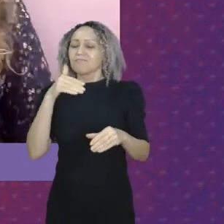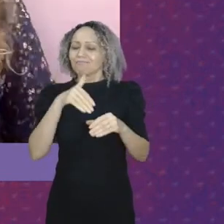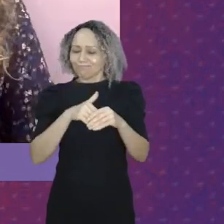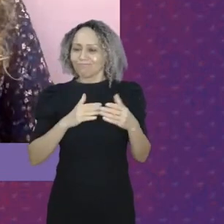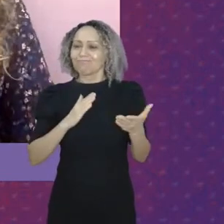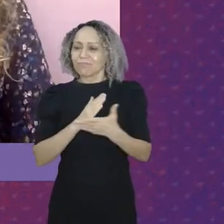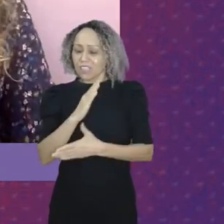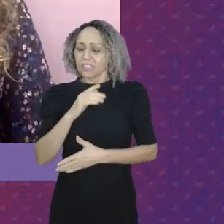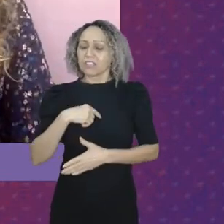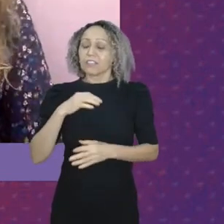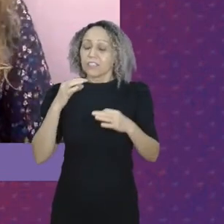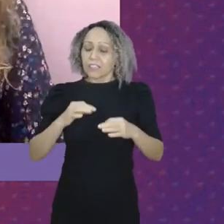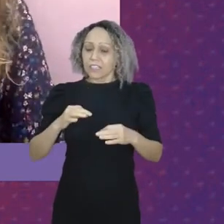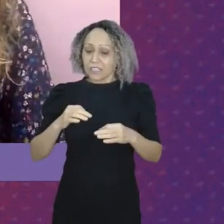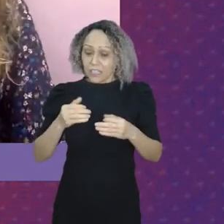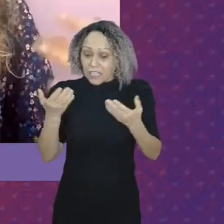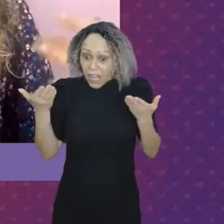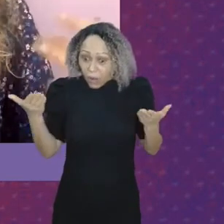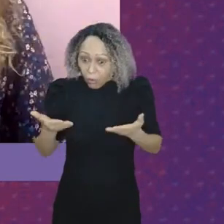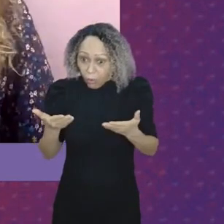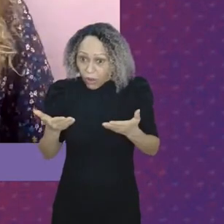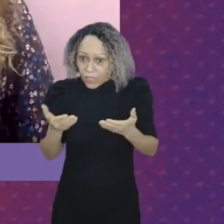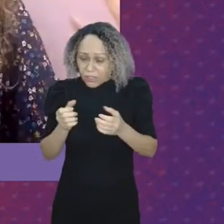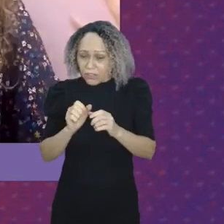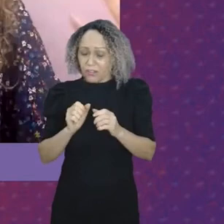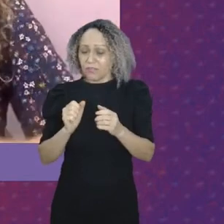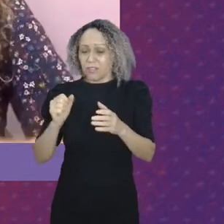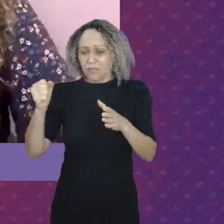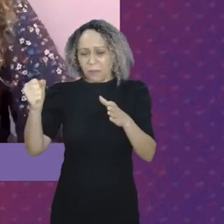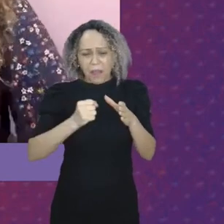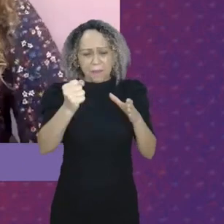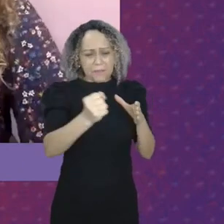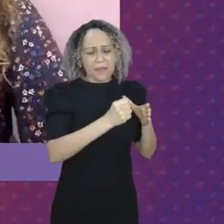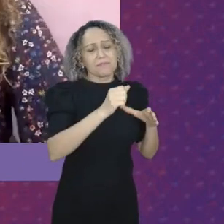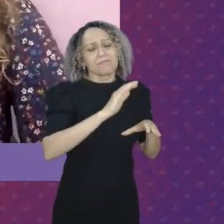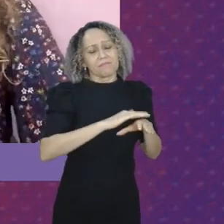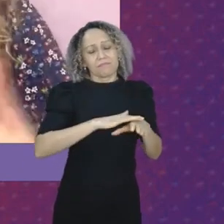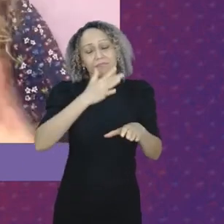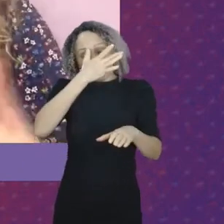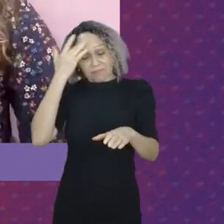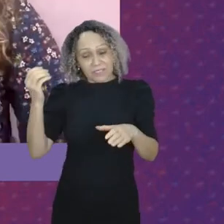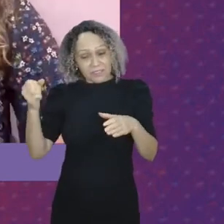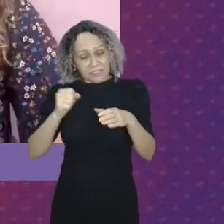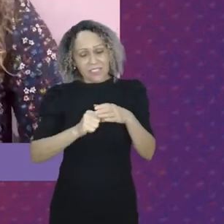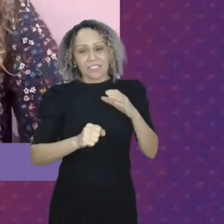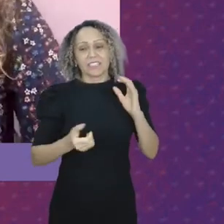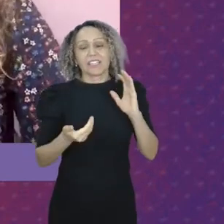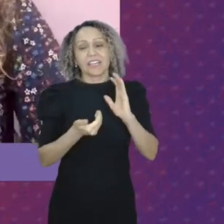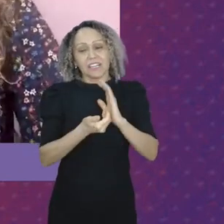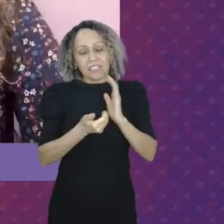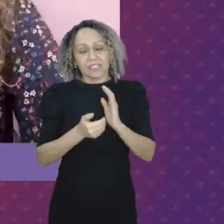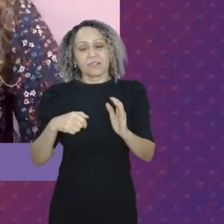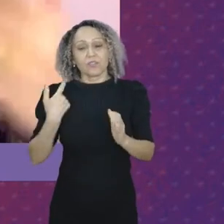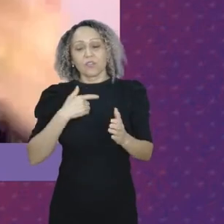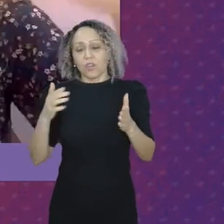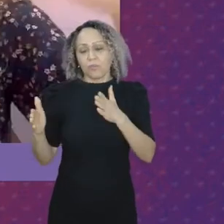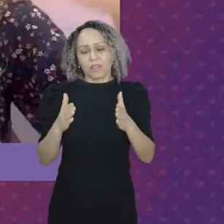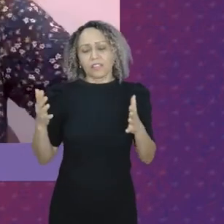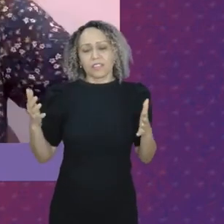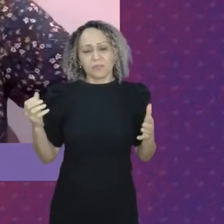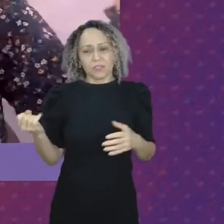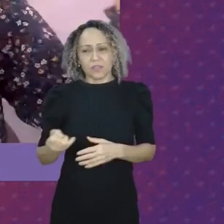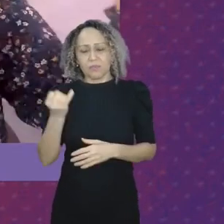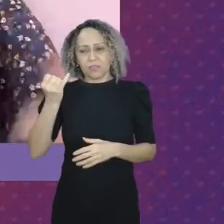essa representatividade agora na Câmara dos Deputados. Em 2024 a gente vai fazer ainda mais bonito. E os nossos mandatos são muito importantes nesse sentido, o